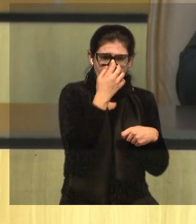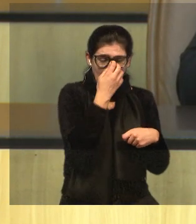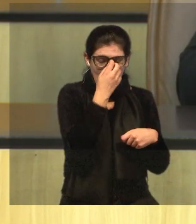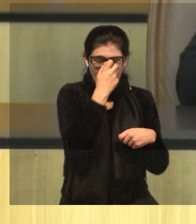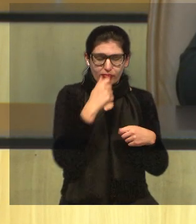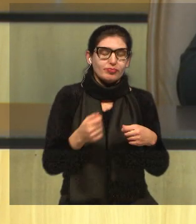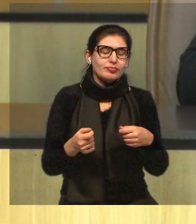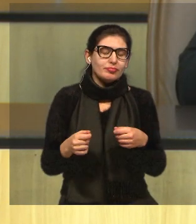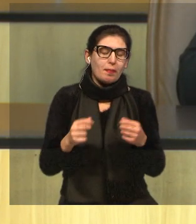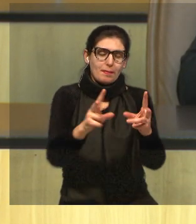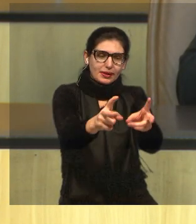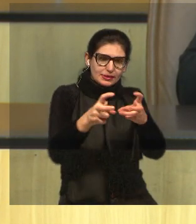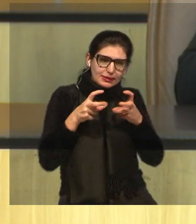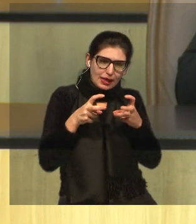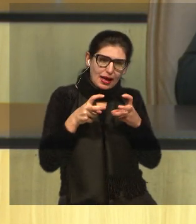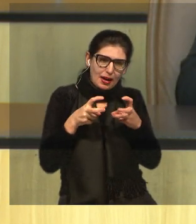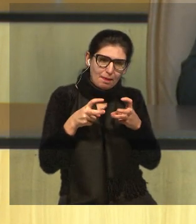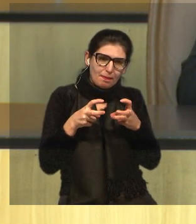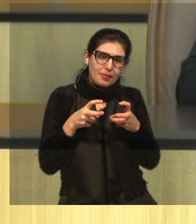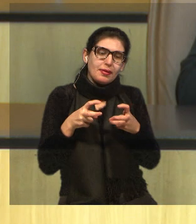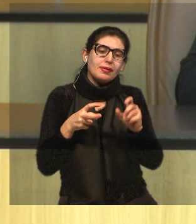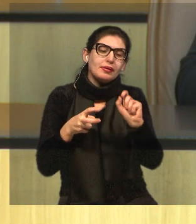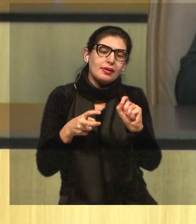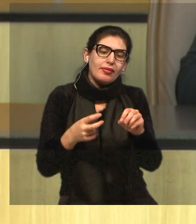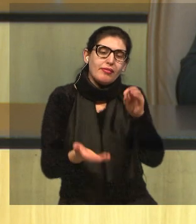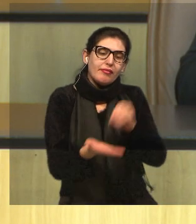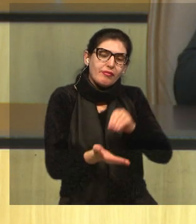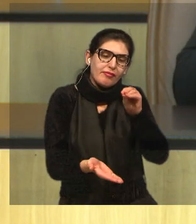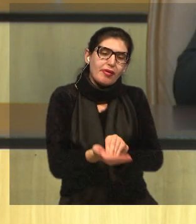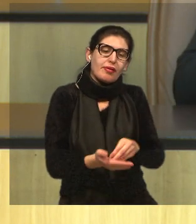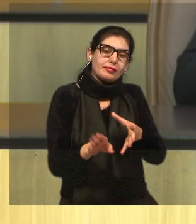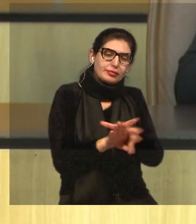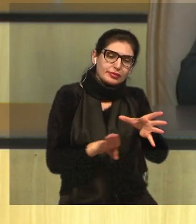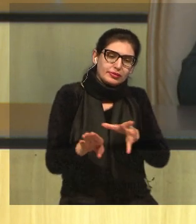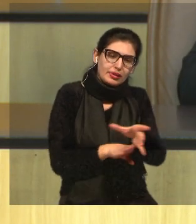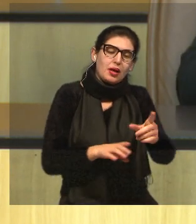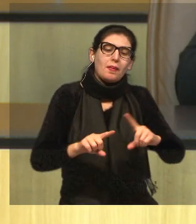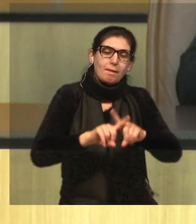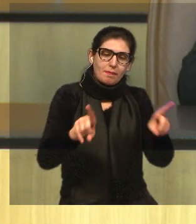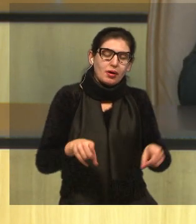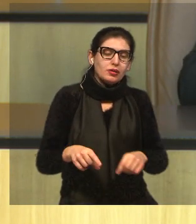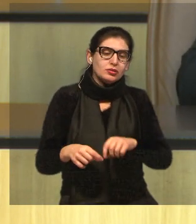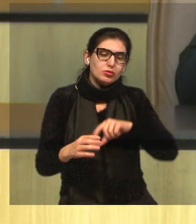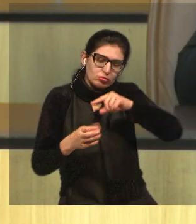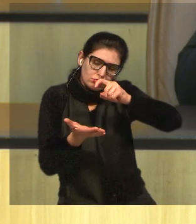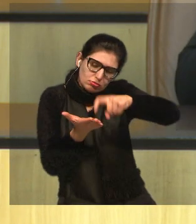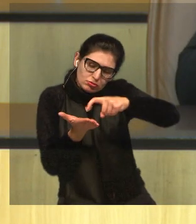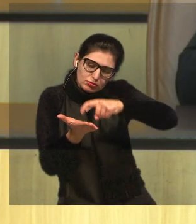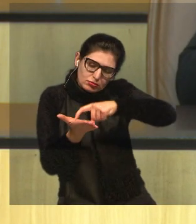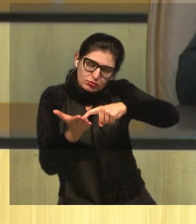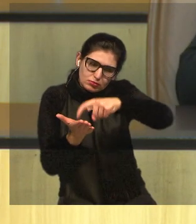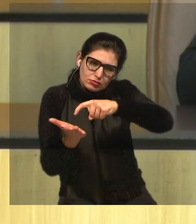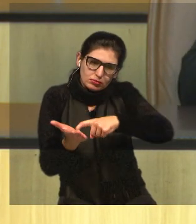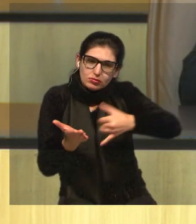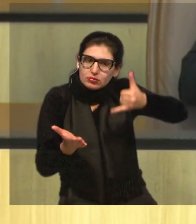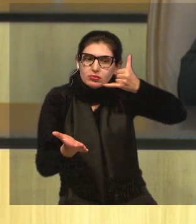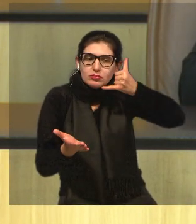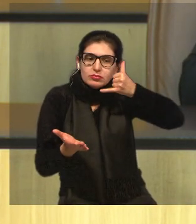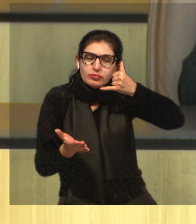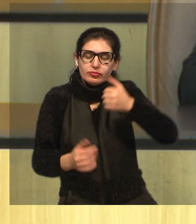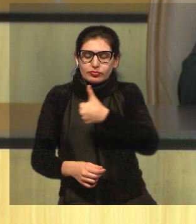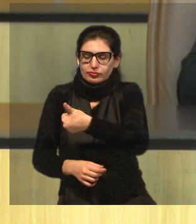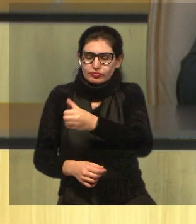que nós temos um telefone chamado Disque 100, para fazer toda denúncia à violação à